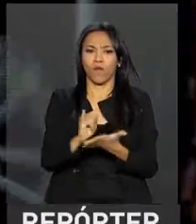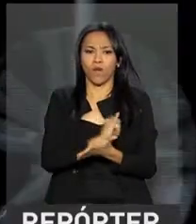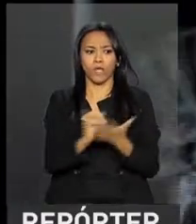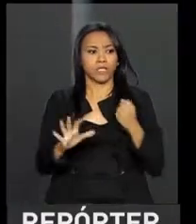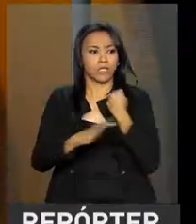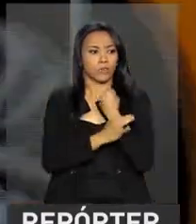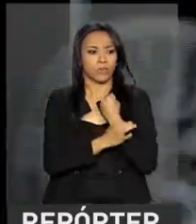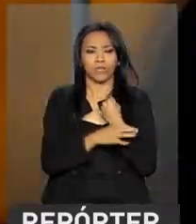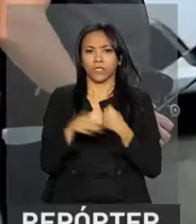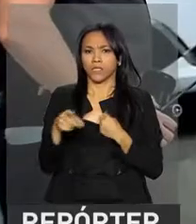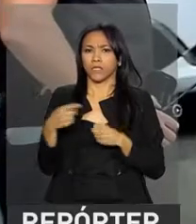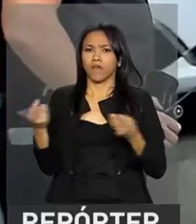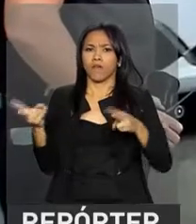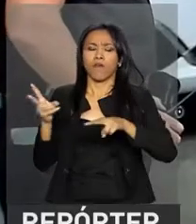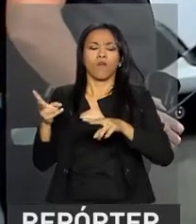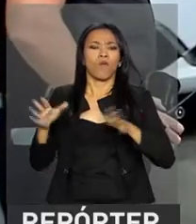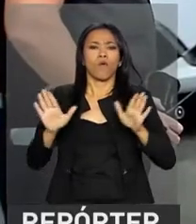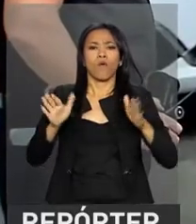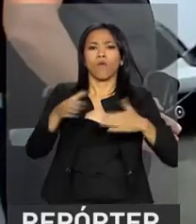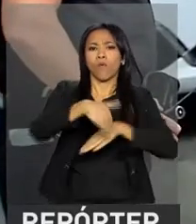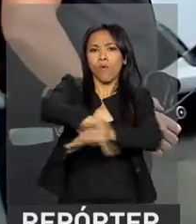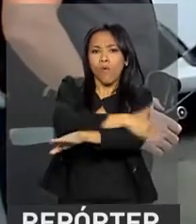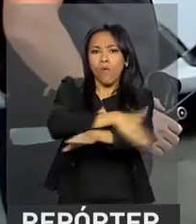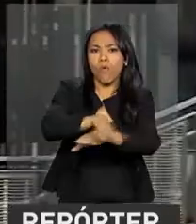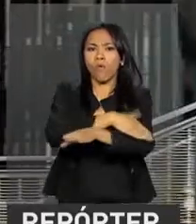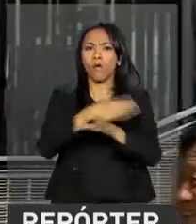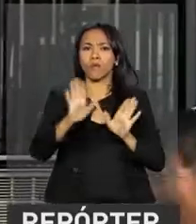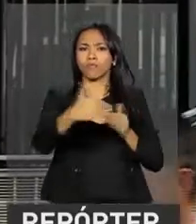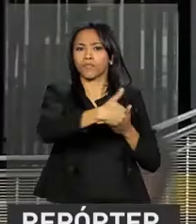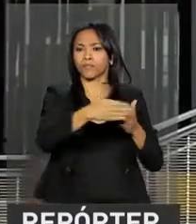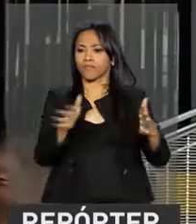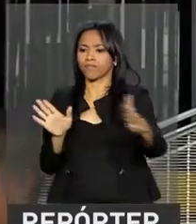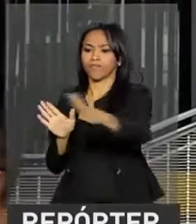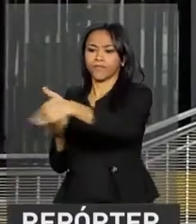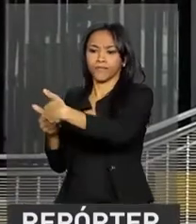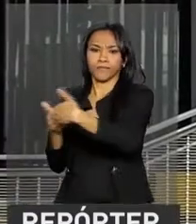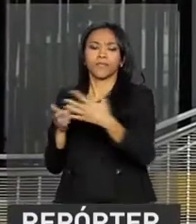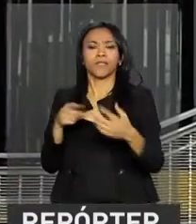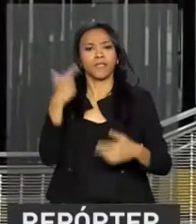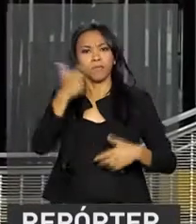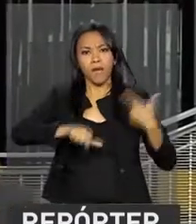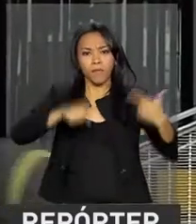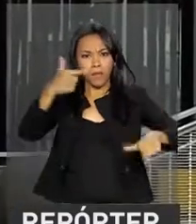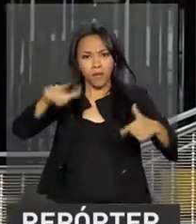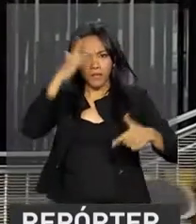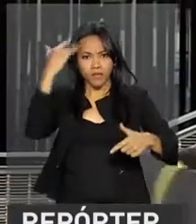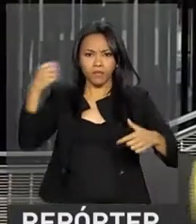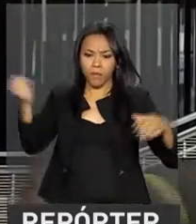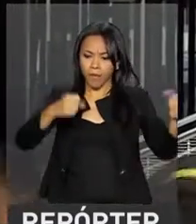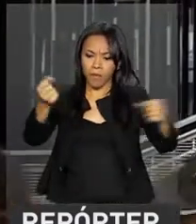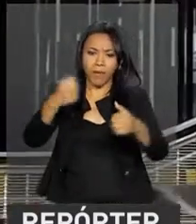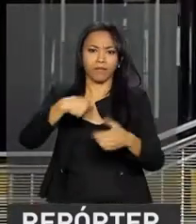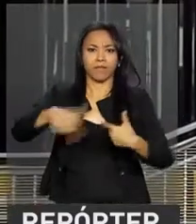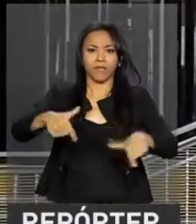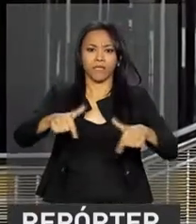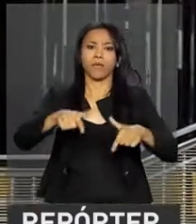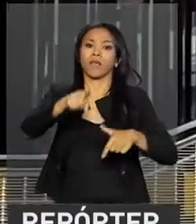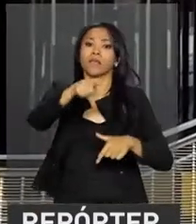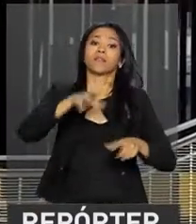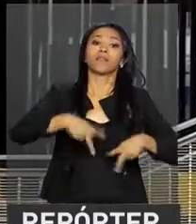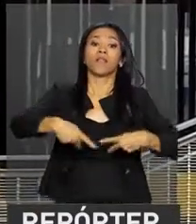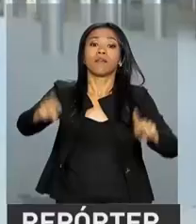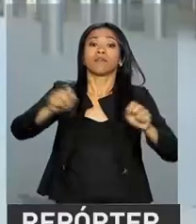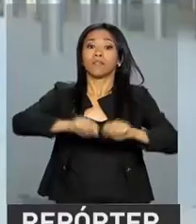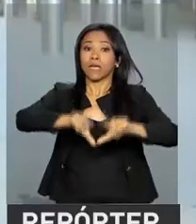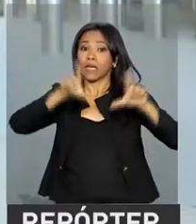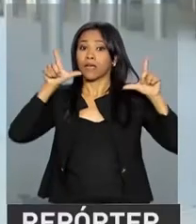fechando ruas e colocando mais carros para trabalhar. Na sede da ONU, funcionários levam os últimos cartazes e equipamentos para o prédio